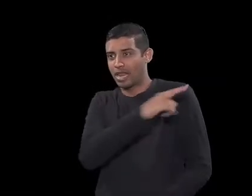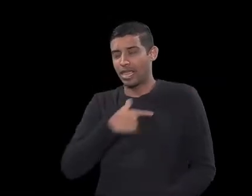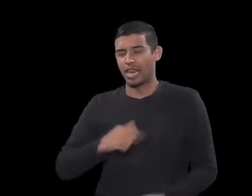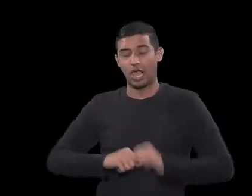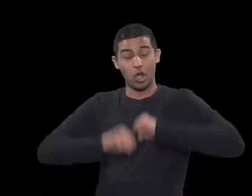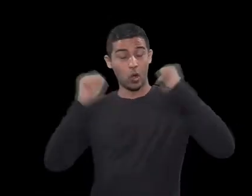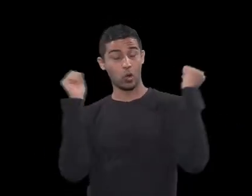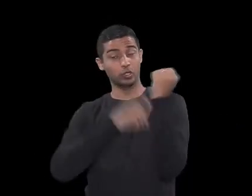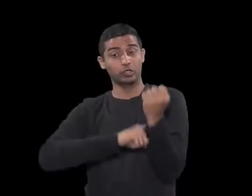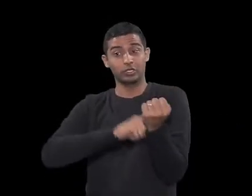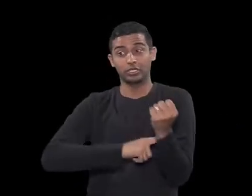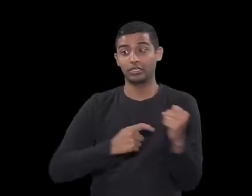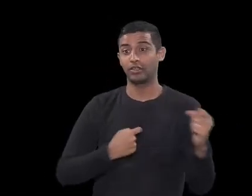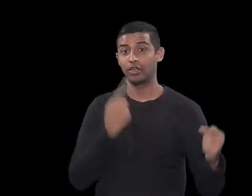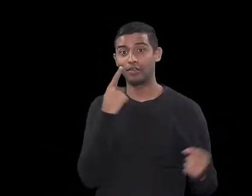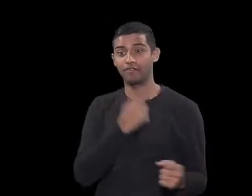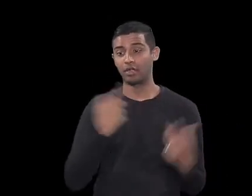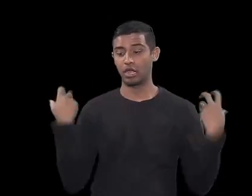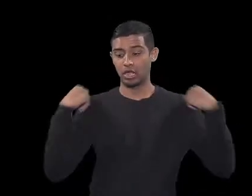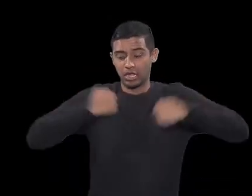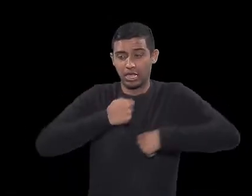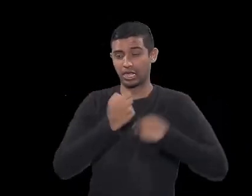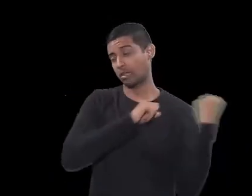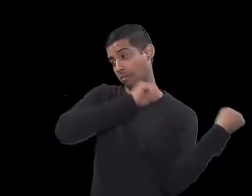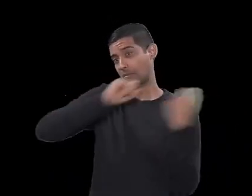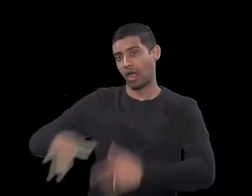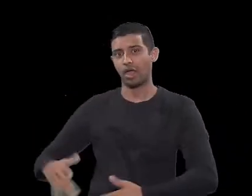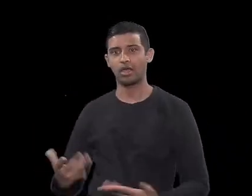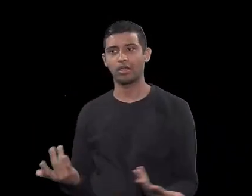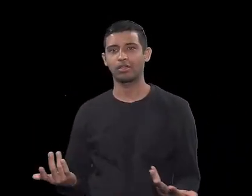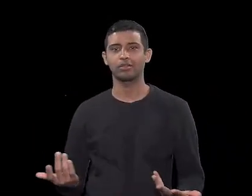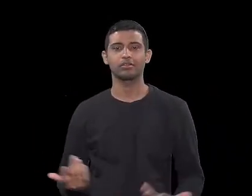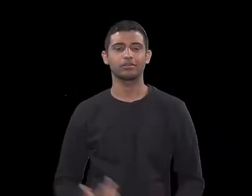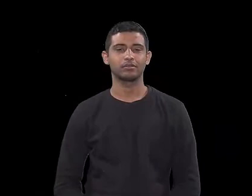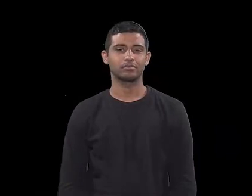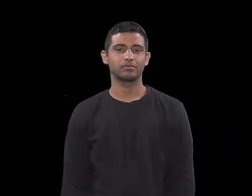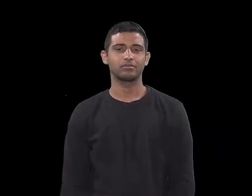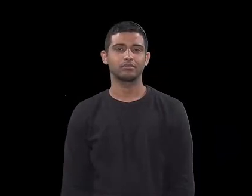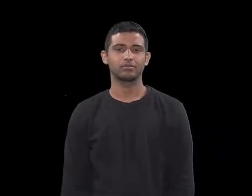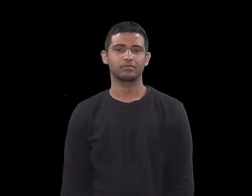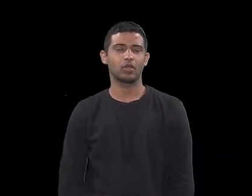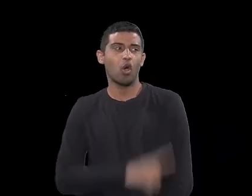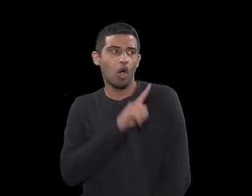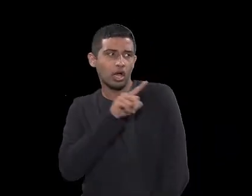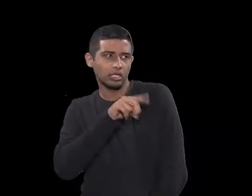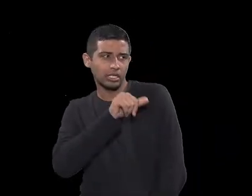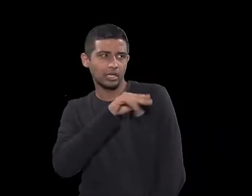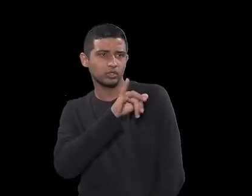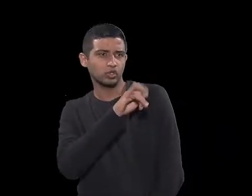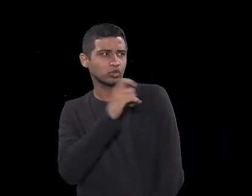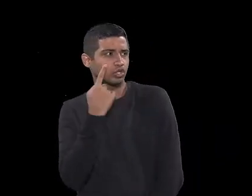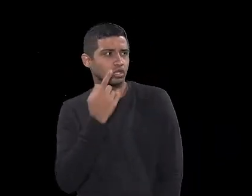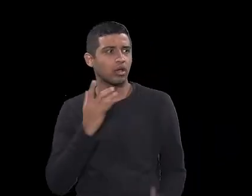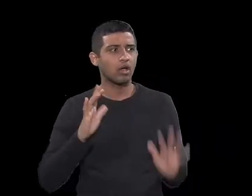mulher acordou nervosa, rapaz, jogou meu casaco lá a escadaria abaixo. Nasruddin,